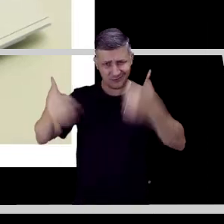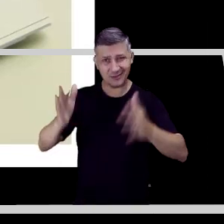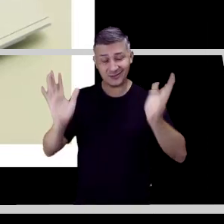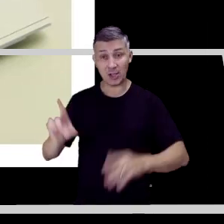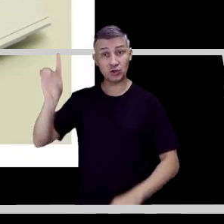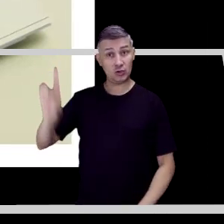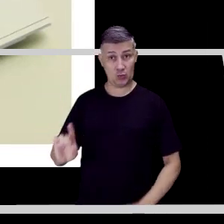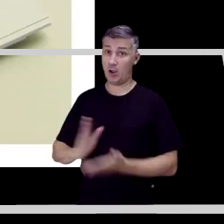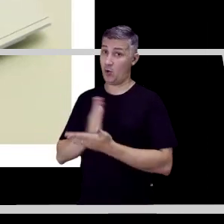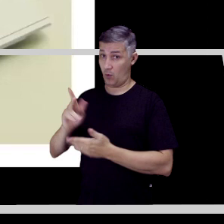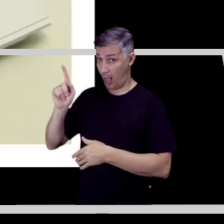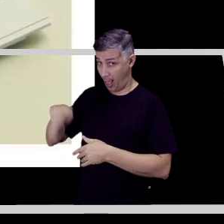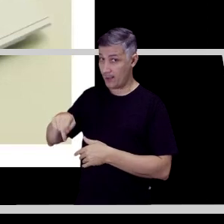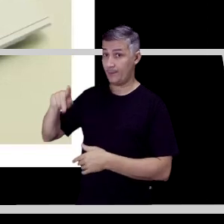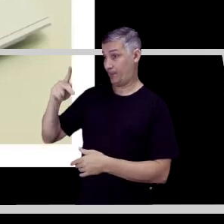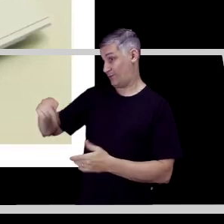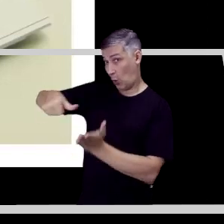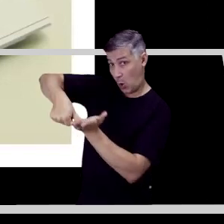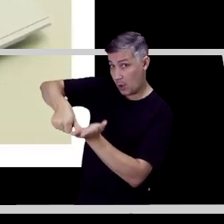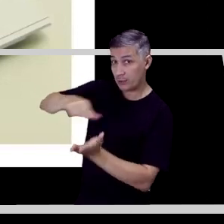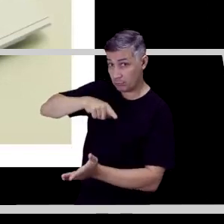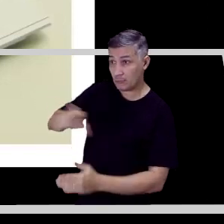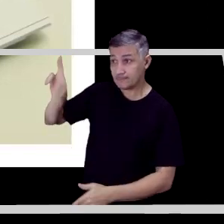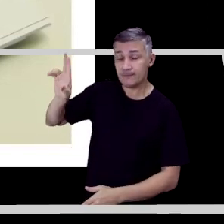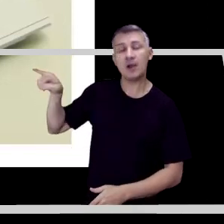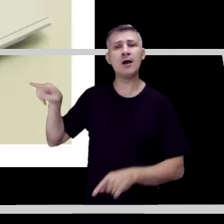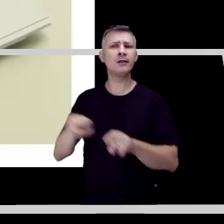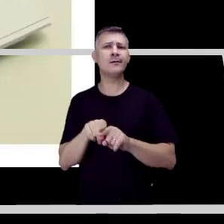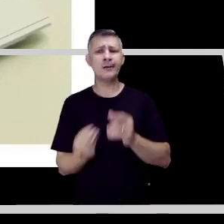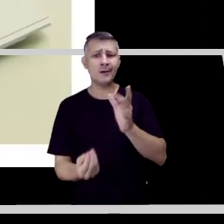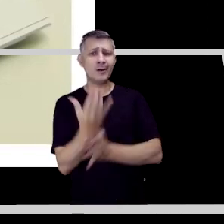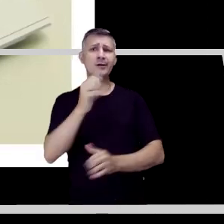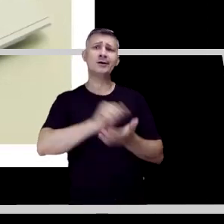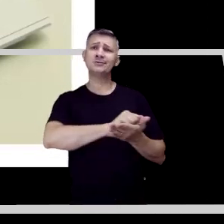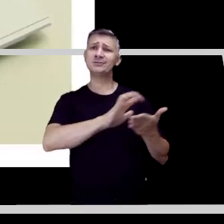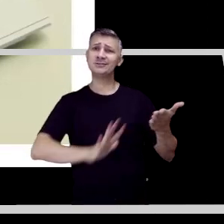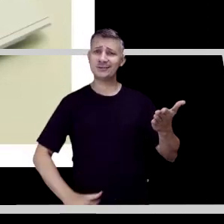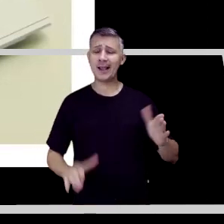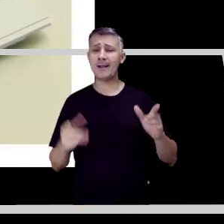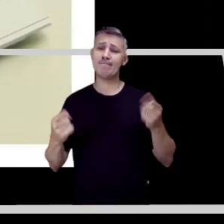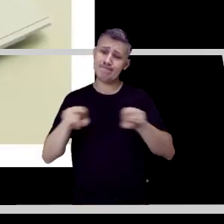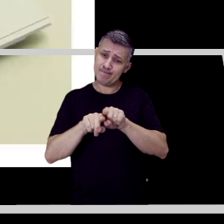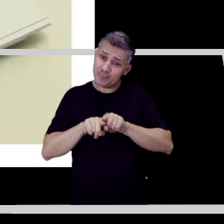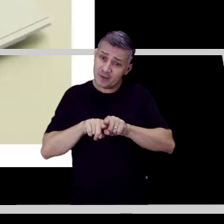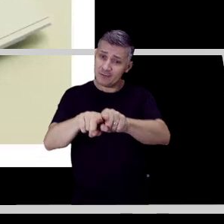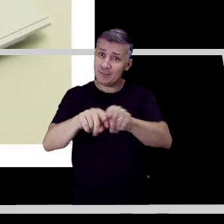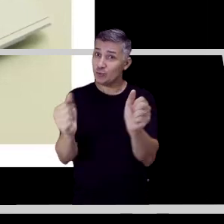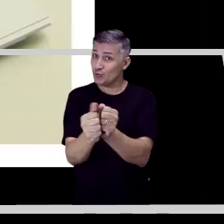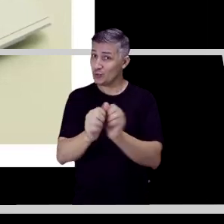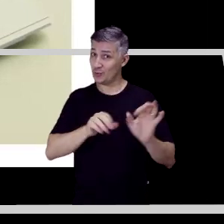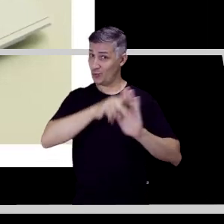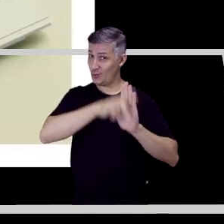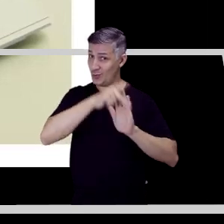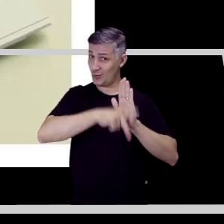como eu mencionei, né, dos diretores aqui muito selecionarem, a gente foi criando quase que essa atividade paralela